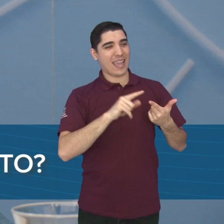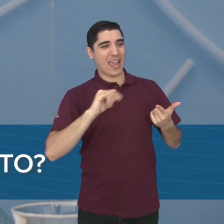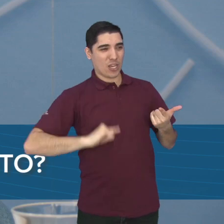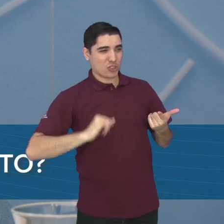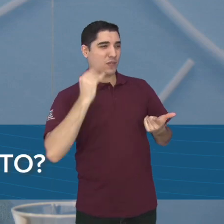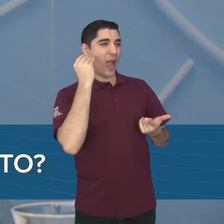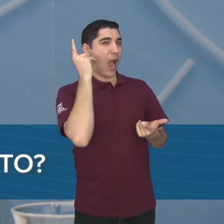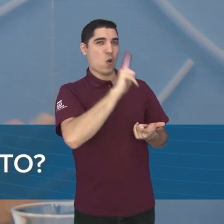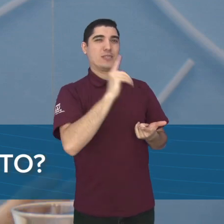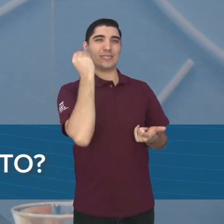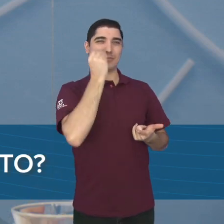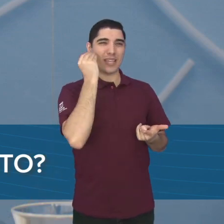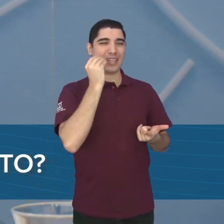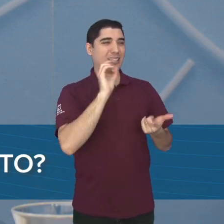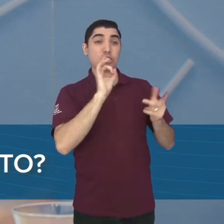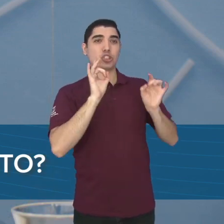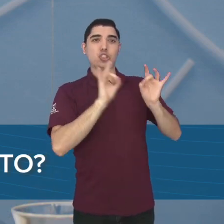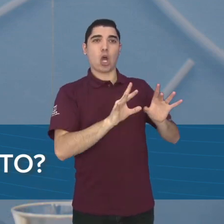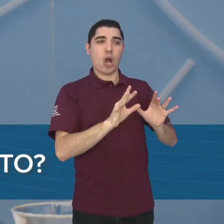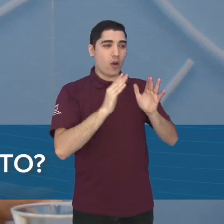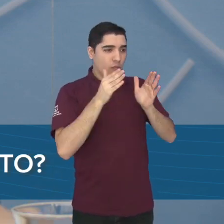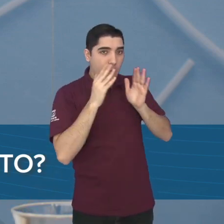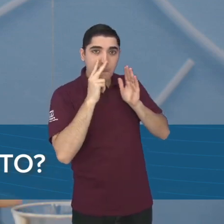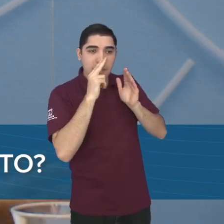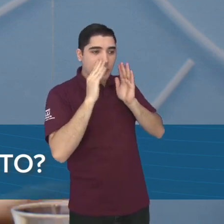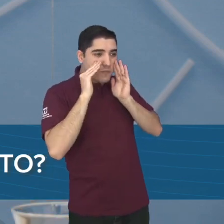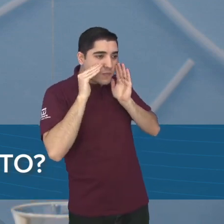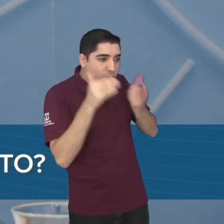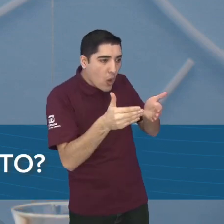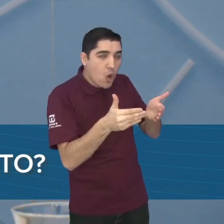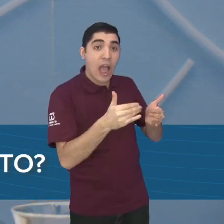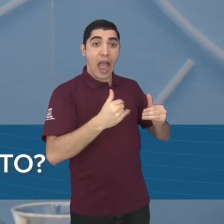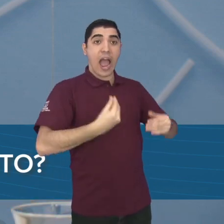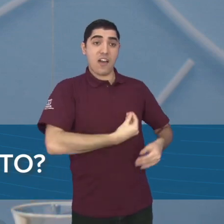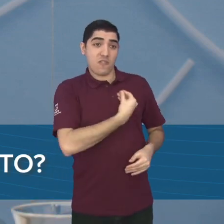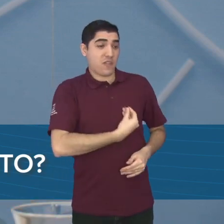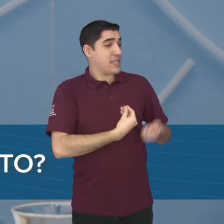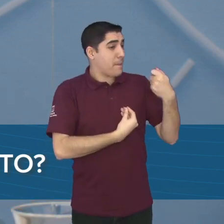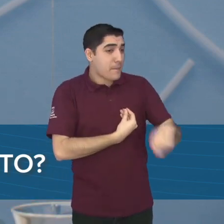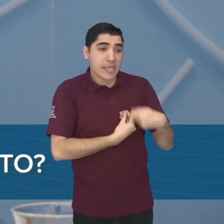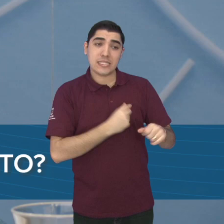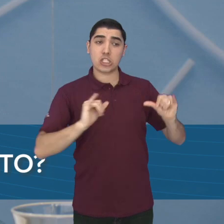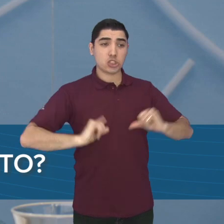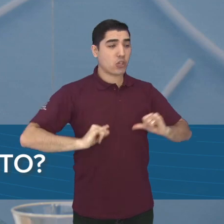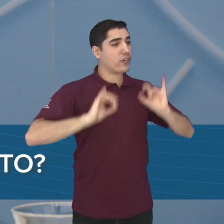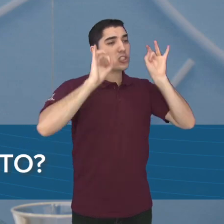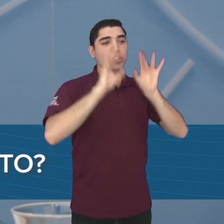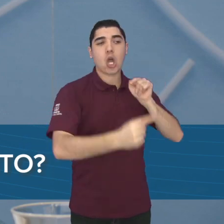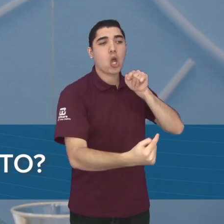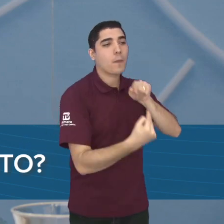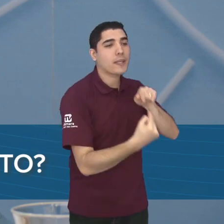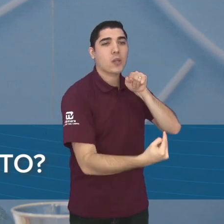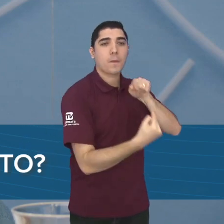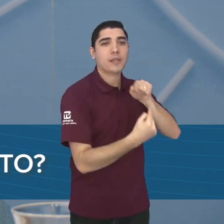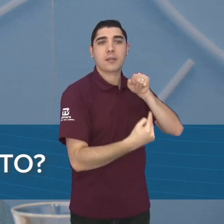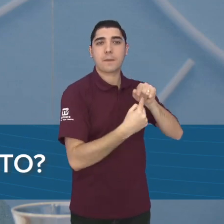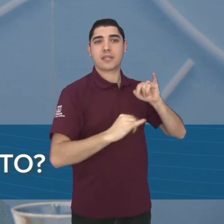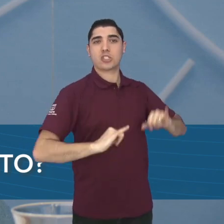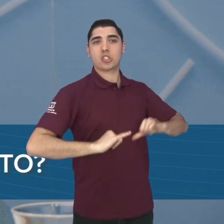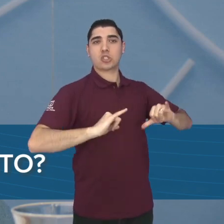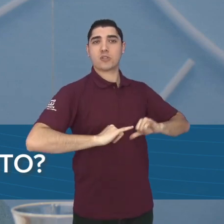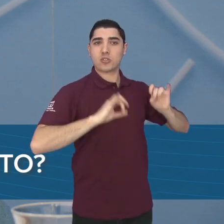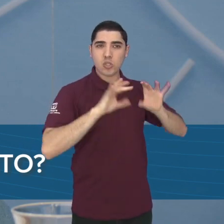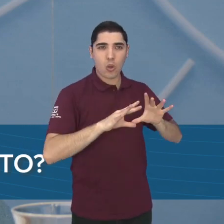digamos assim, né? E aí se encerra o assunto, vida que segue, a vida é para ser sofrida e isso já está dado, né? Já fica como algo